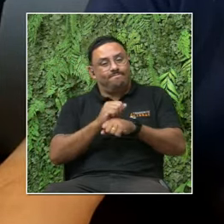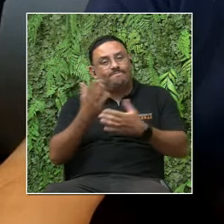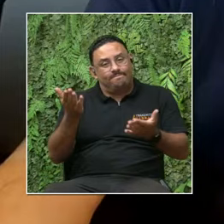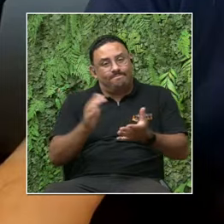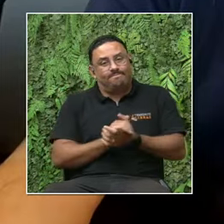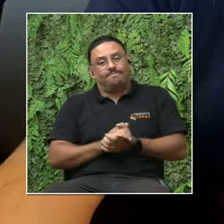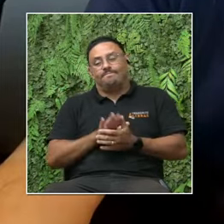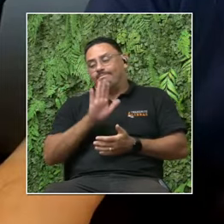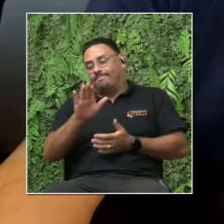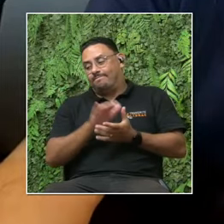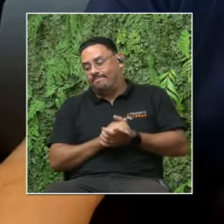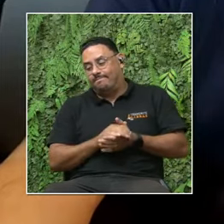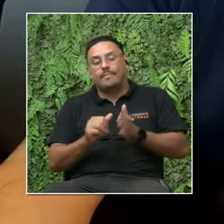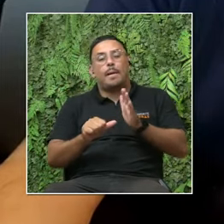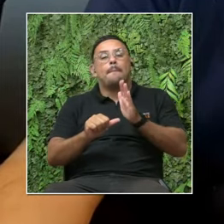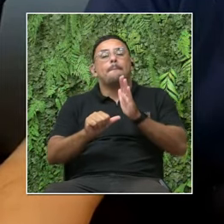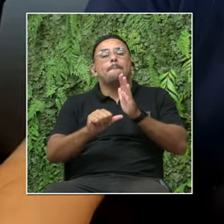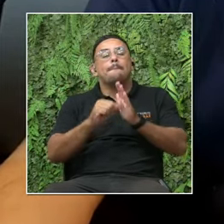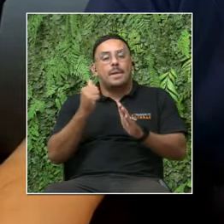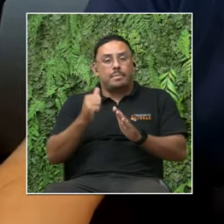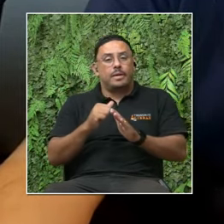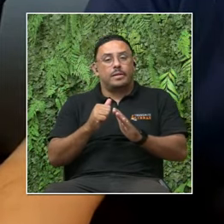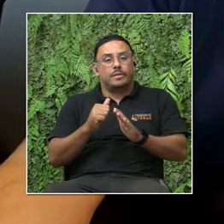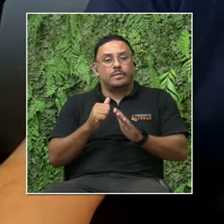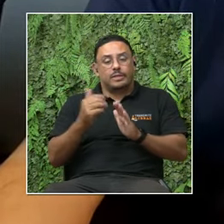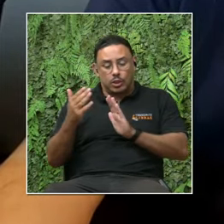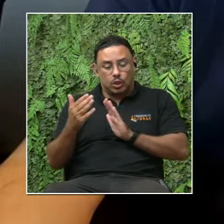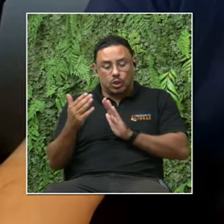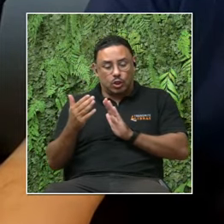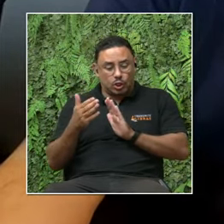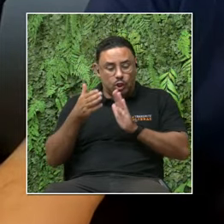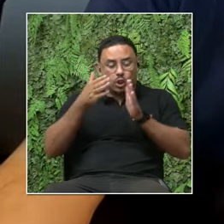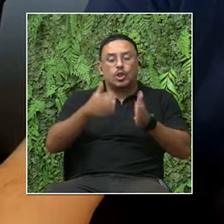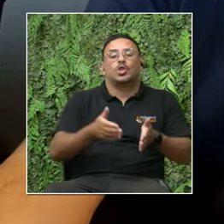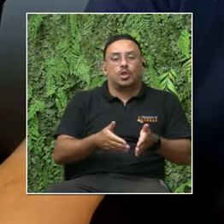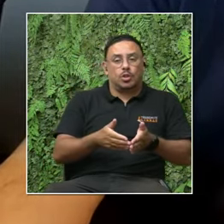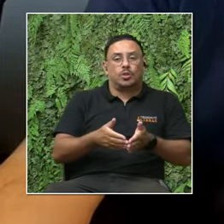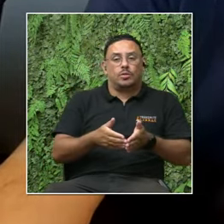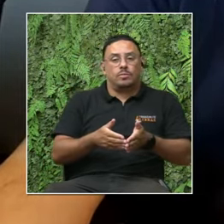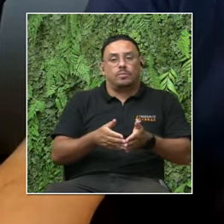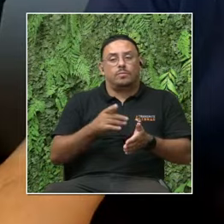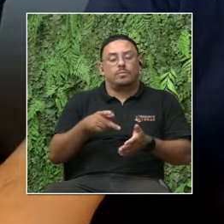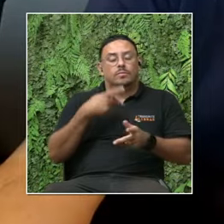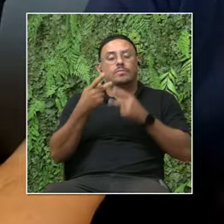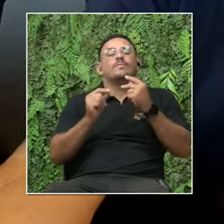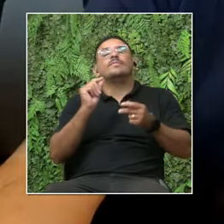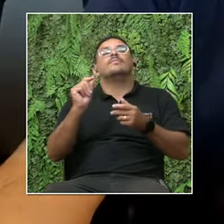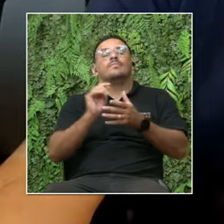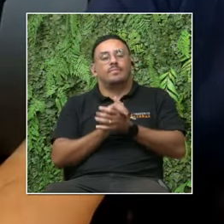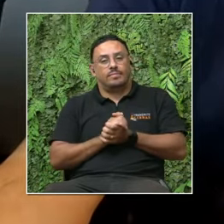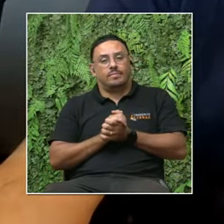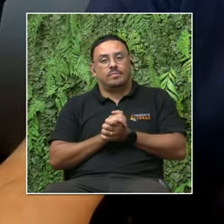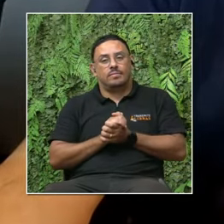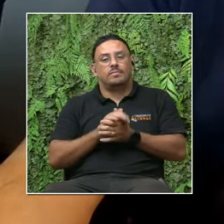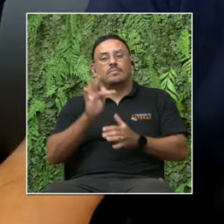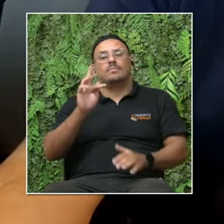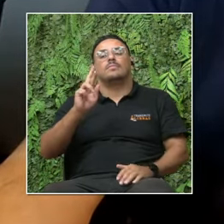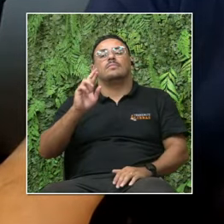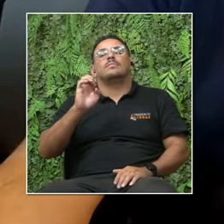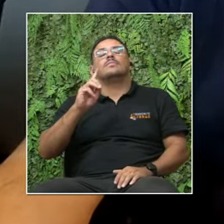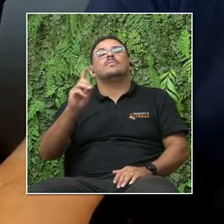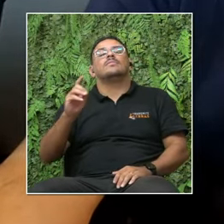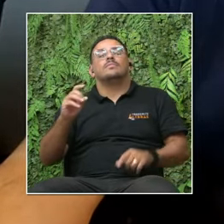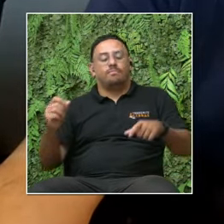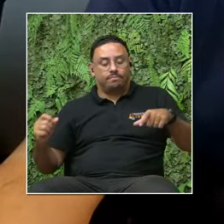né mas na primeira passagem dele na primeira passagem dele eu vou falar um negócio para você viu Fred era um